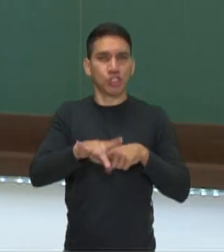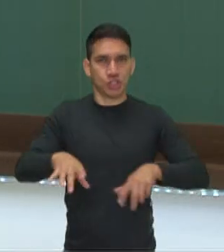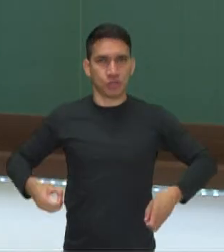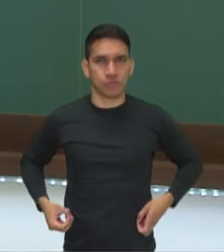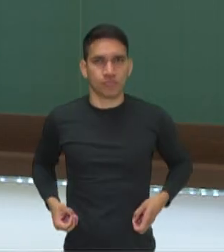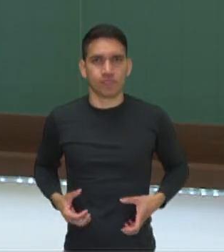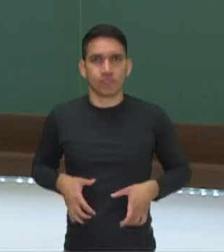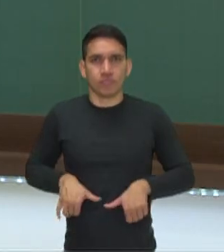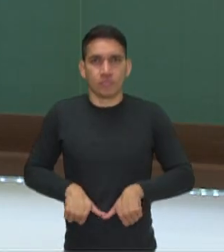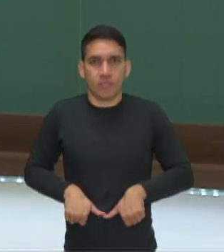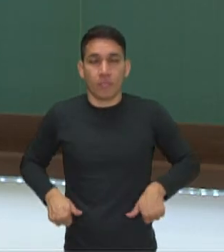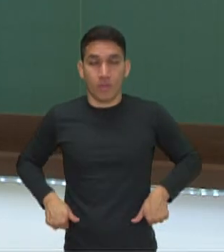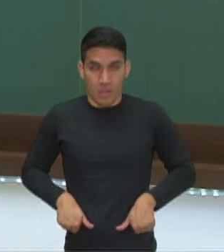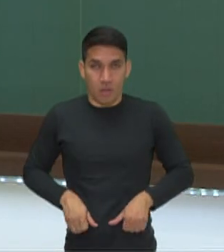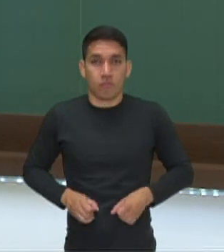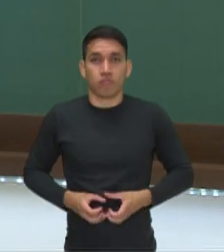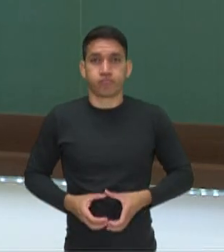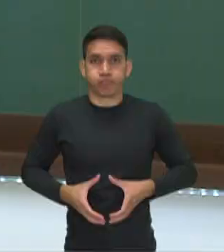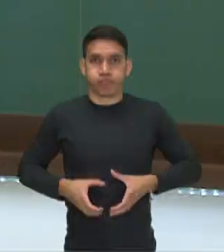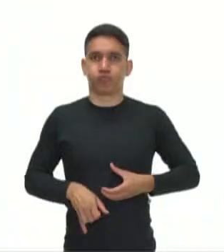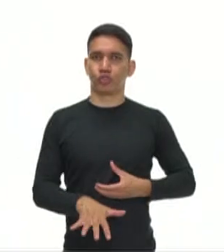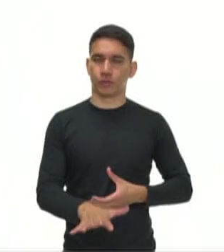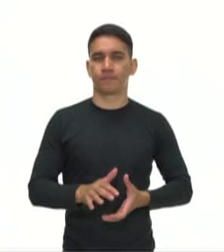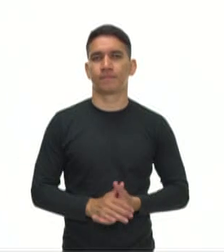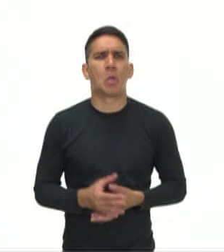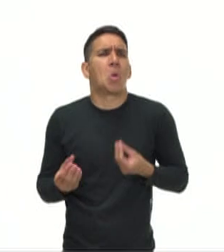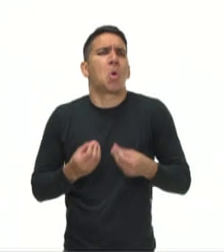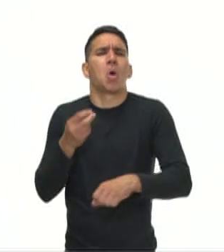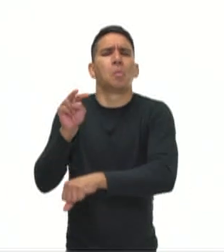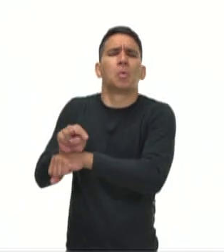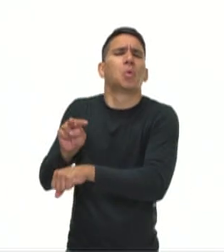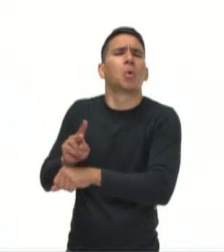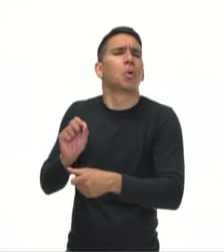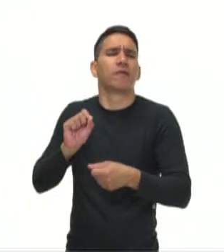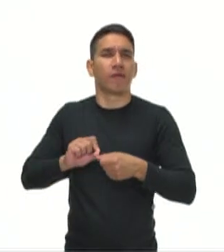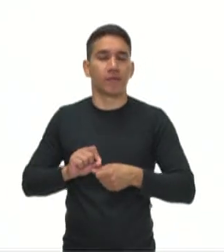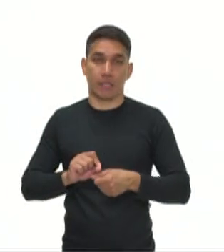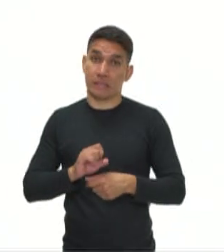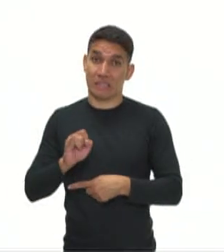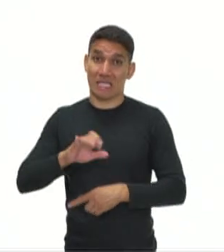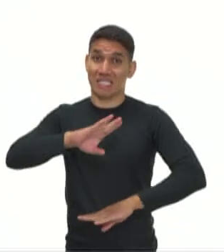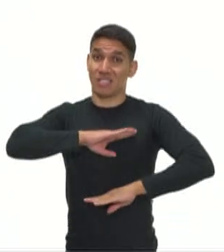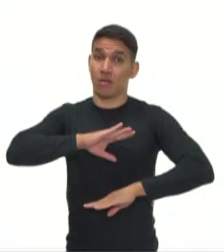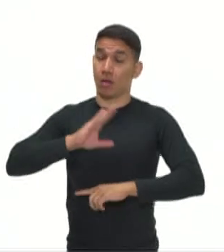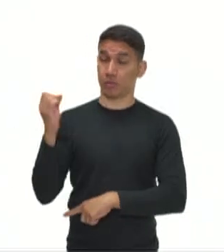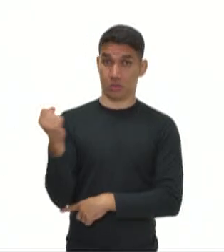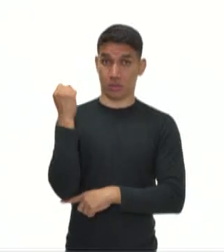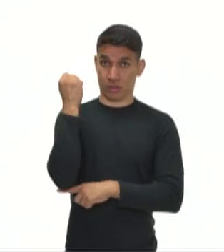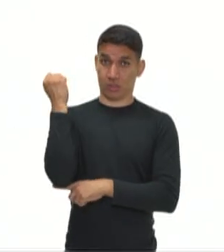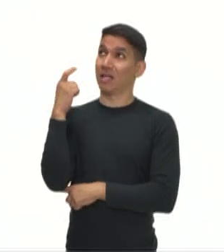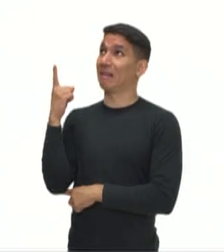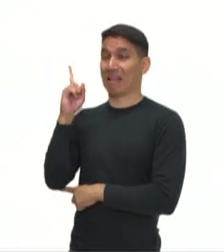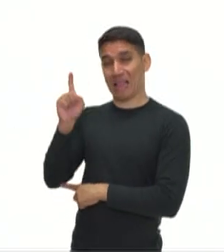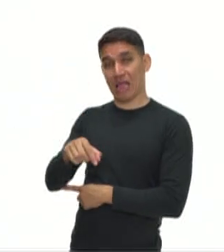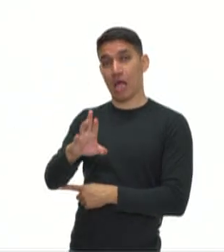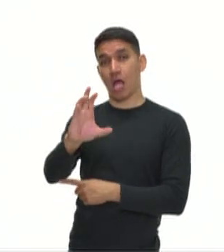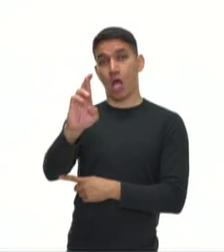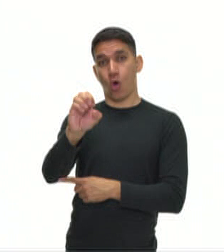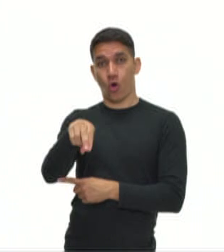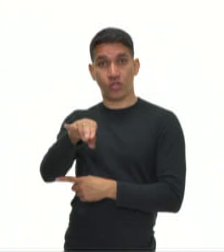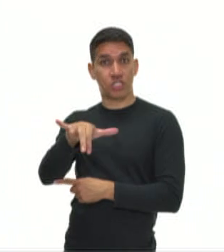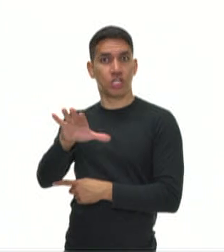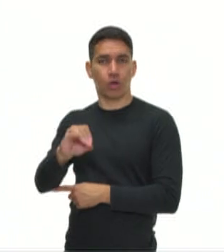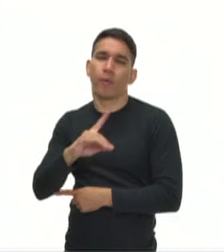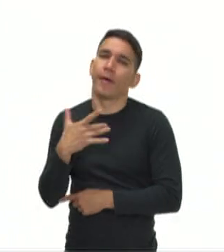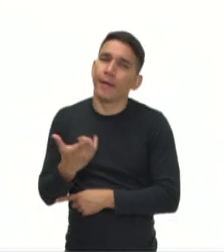feito o tratamento nesse caso aí? Nos casos mais graves, como essas doenças crônicas aí, o tratamento é